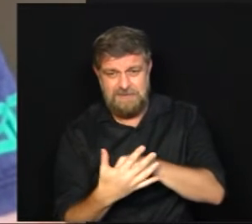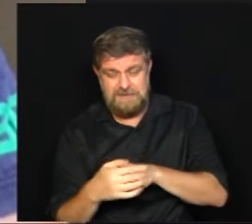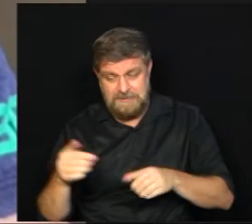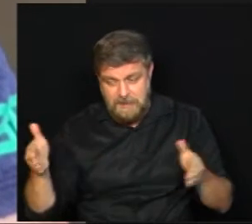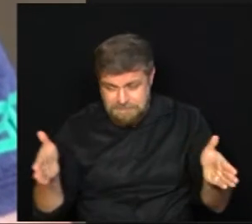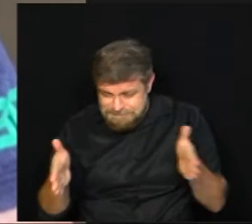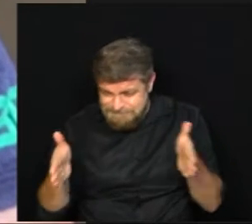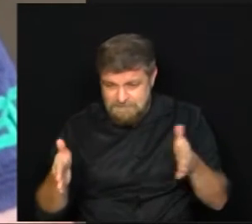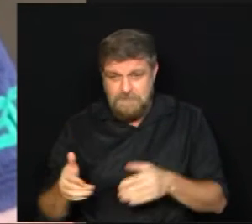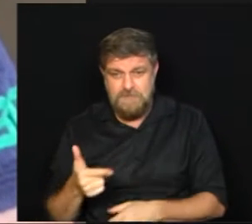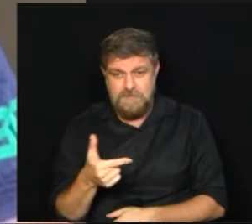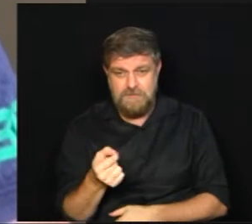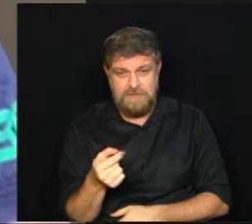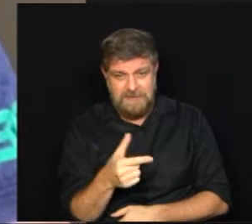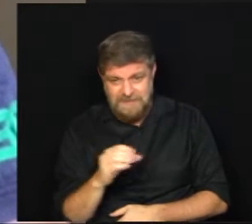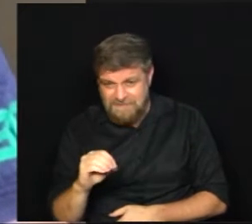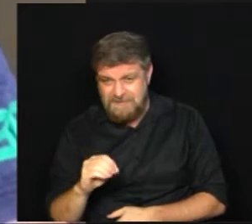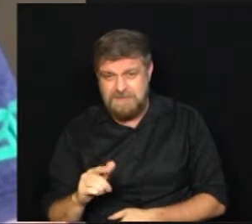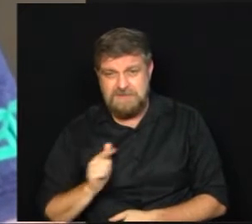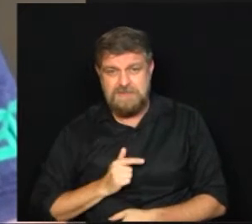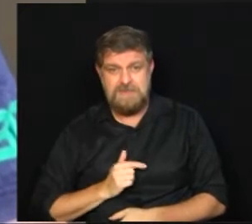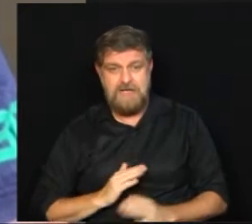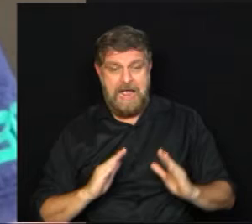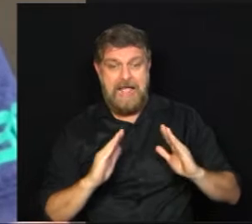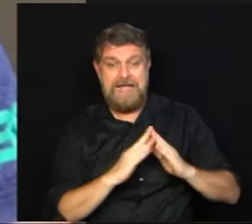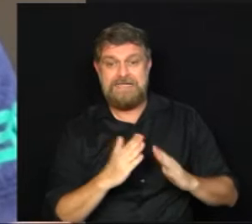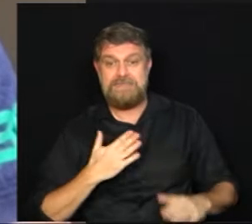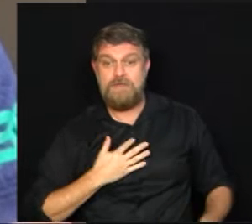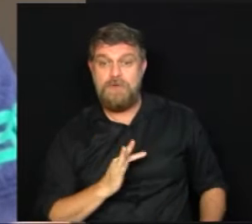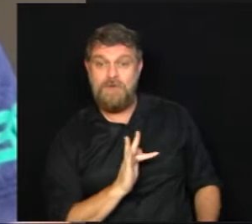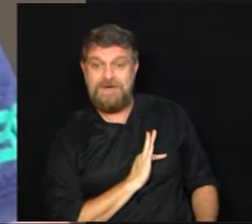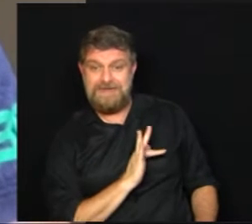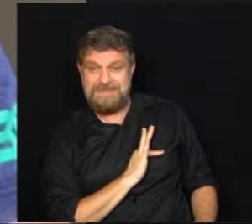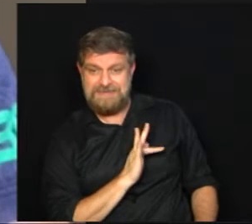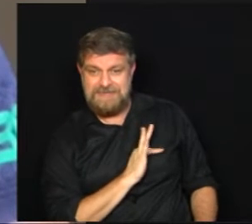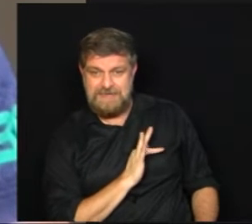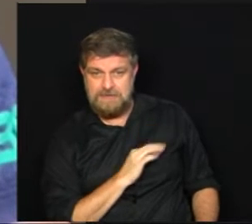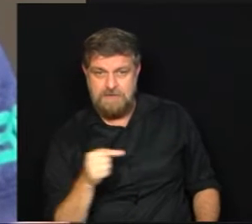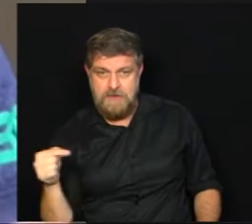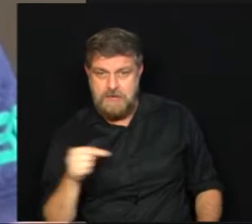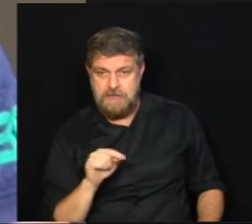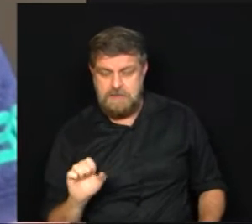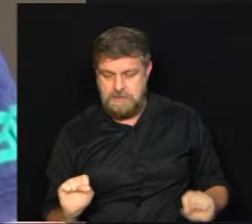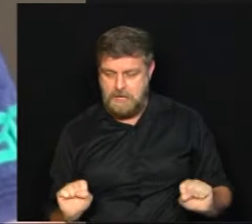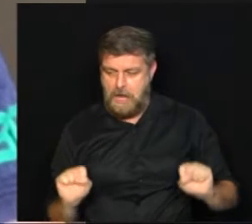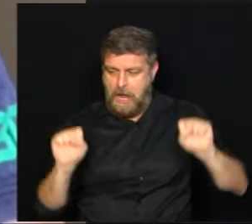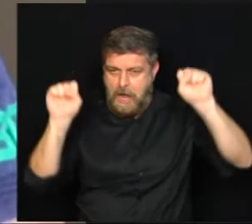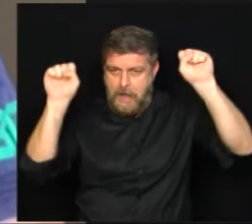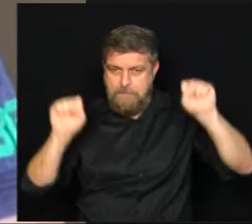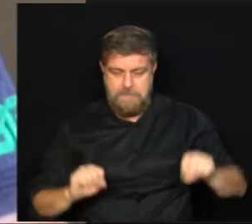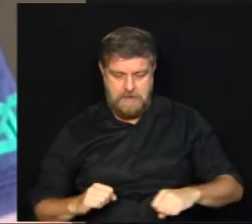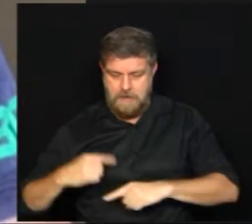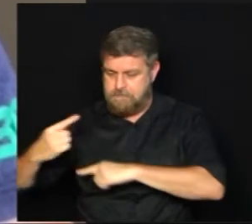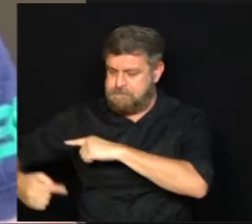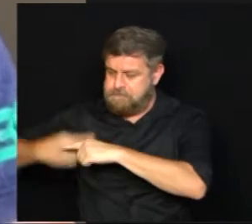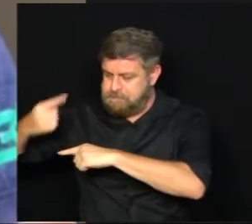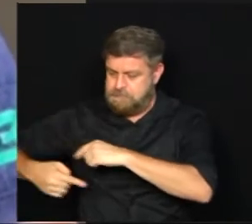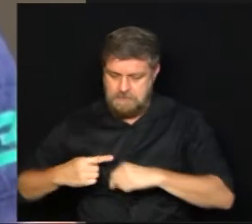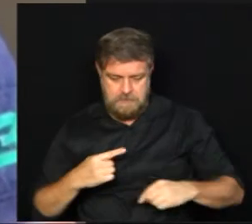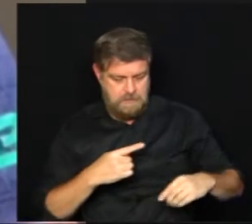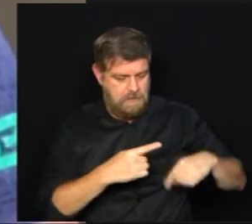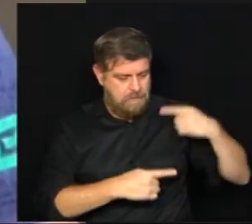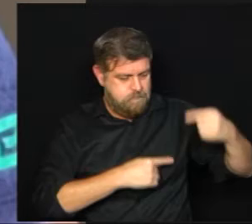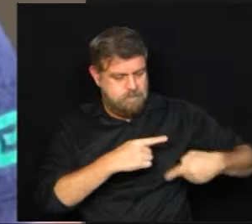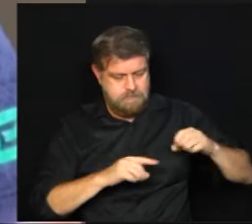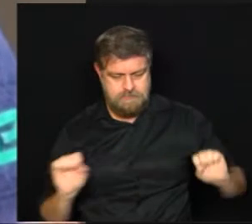praticamente todo. Nós treinamos na casa do meu técnico. Ele pegou as barras, as anilhas, tudo trouxe para cá. Eu e